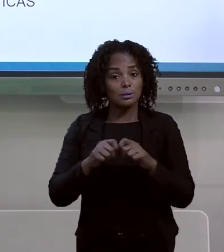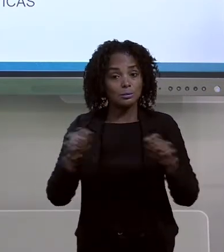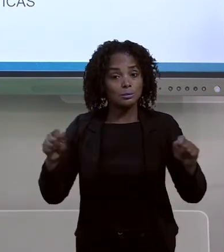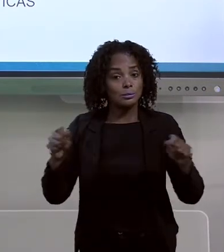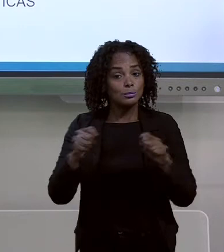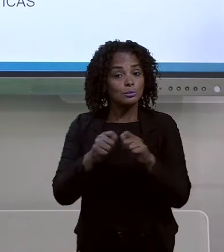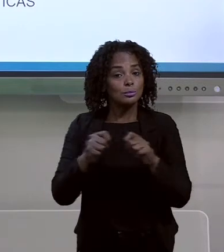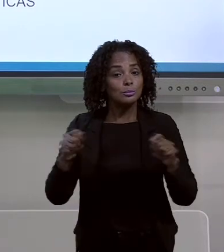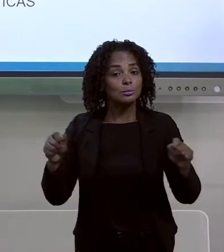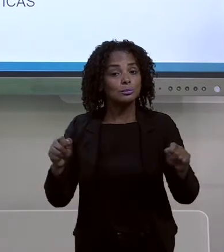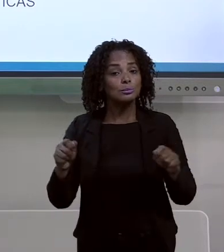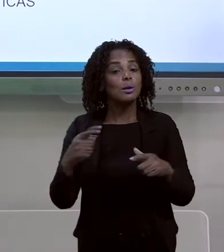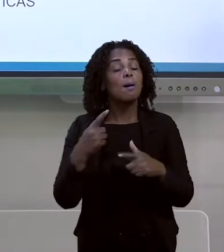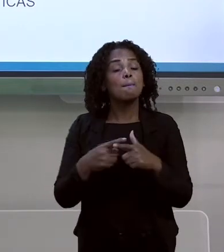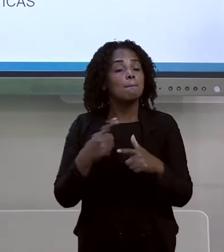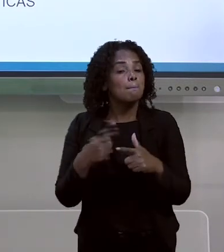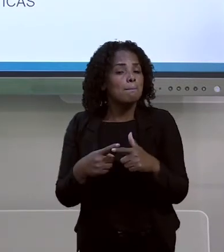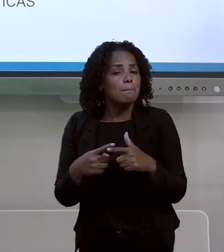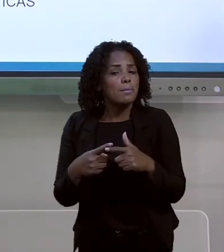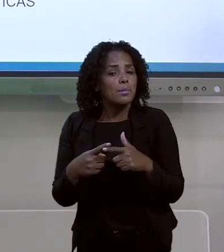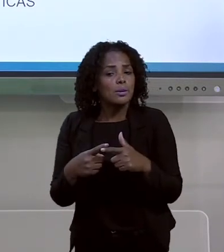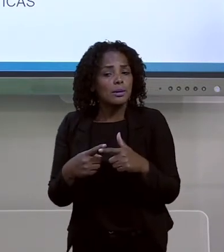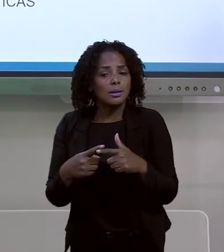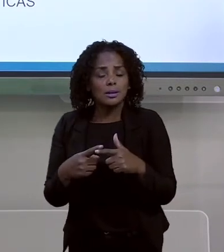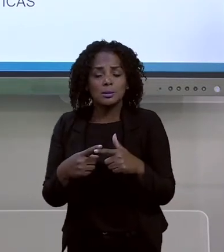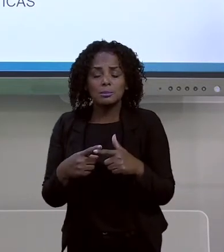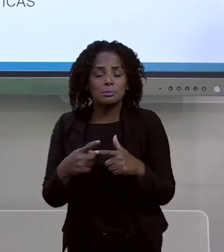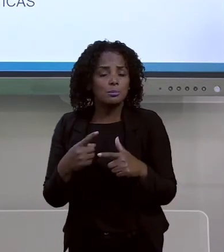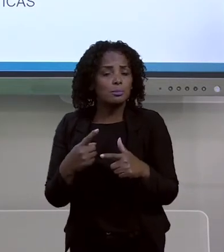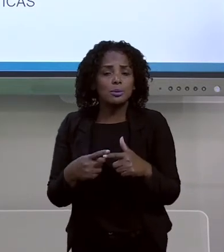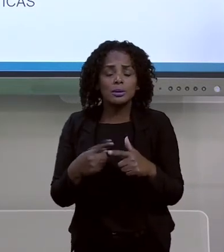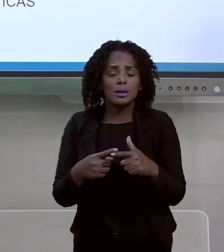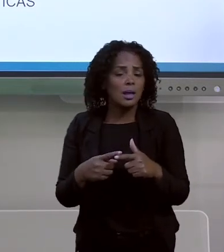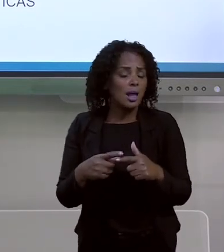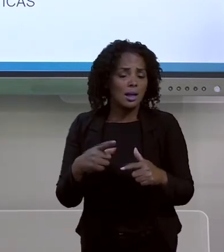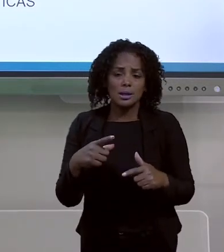Porque ela não tem contato